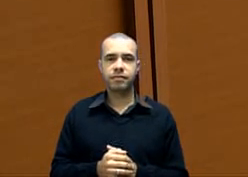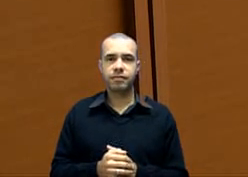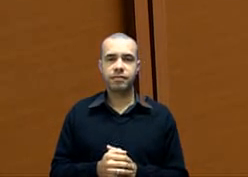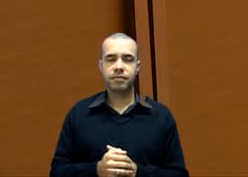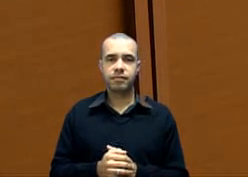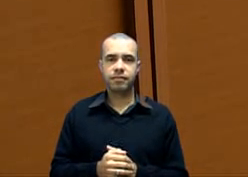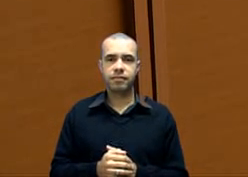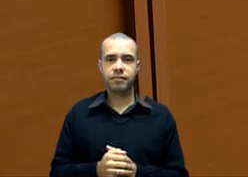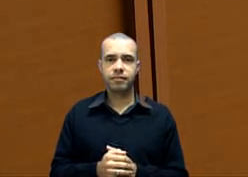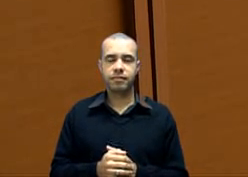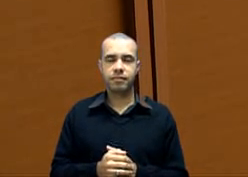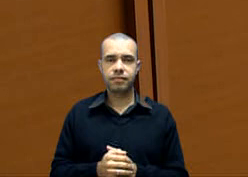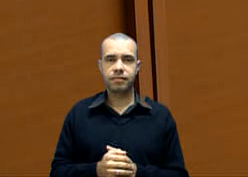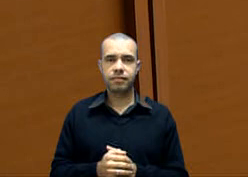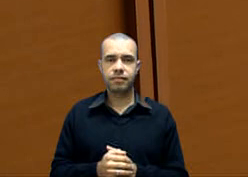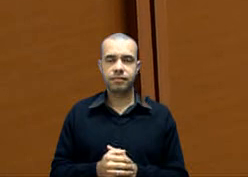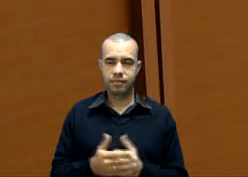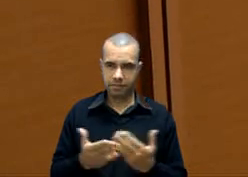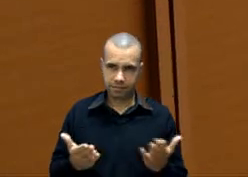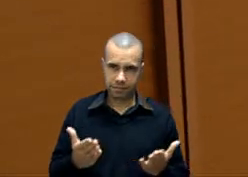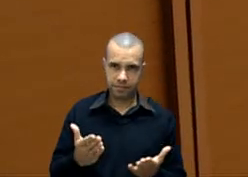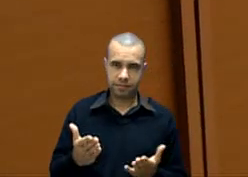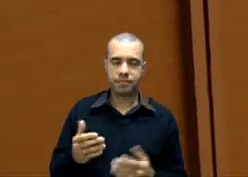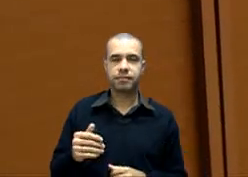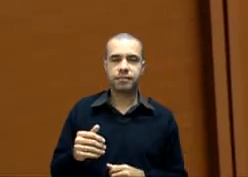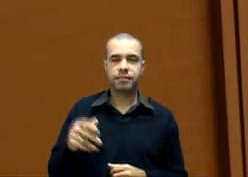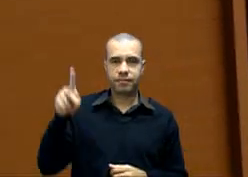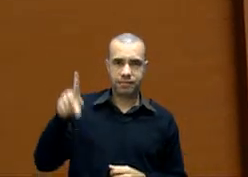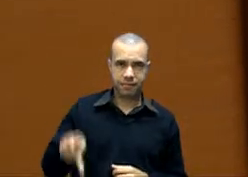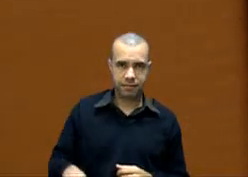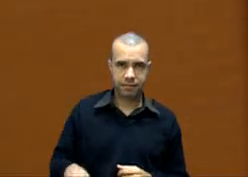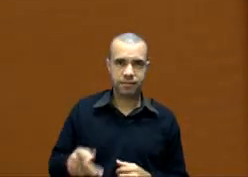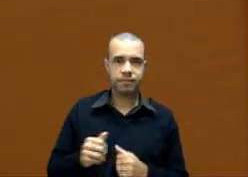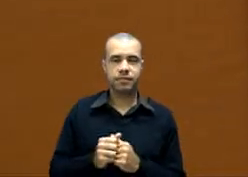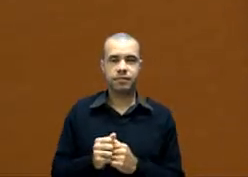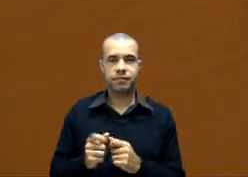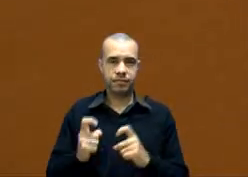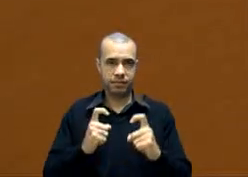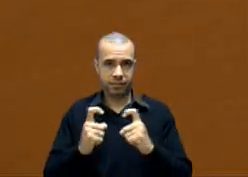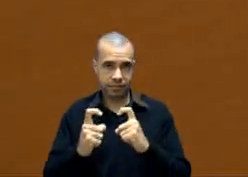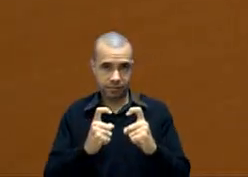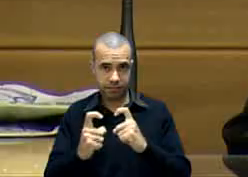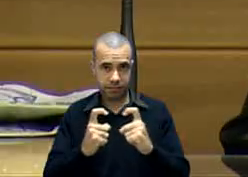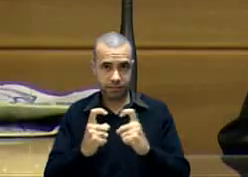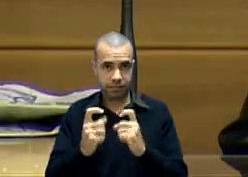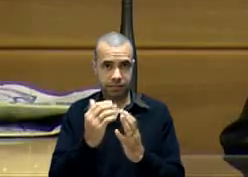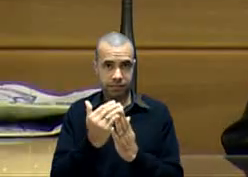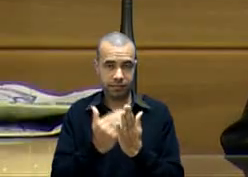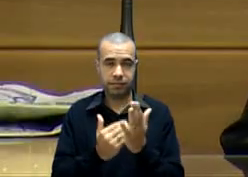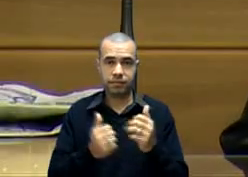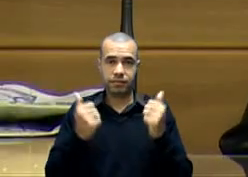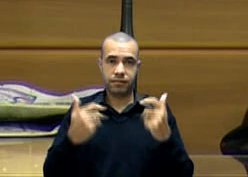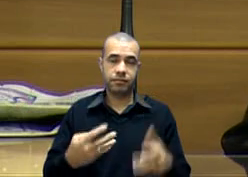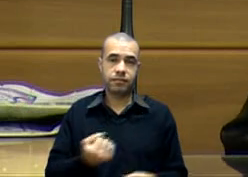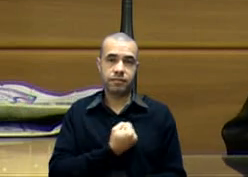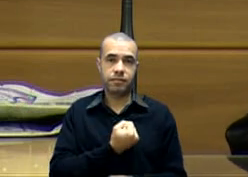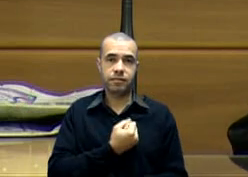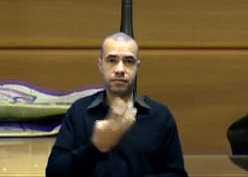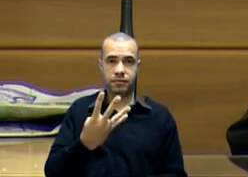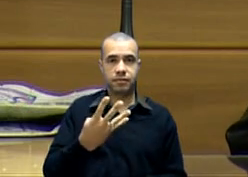Pois não, senhor presidente, expediente externo da sessão ordinária número